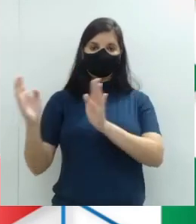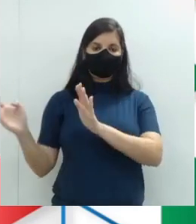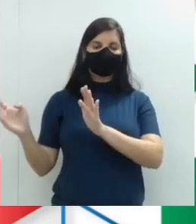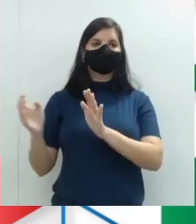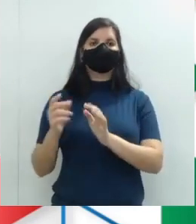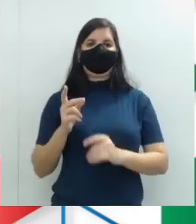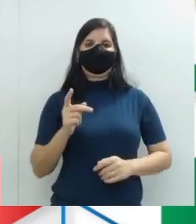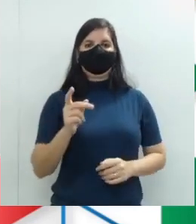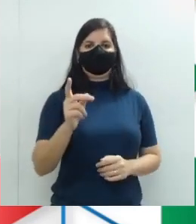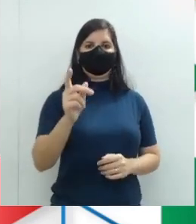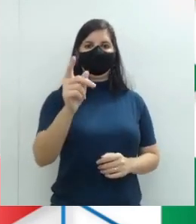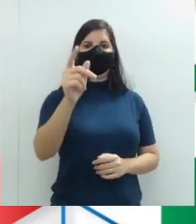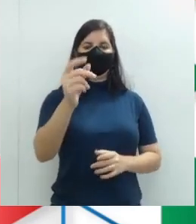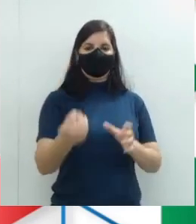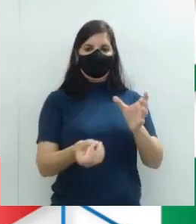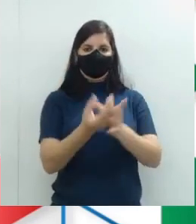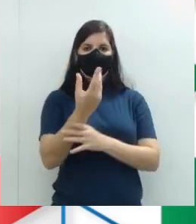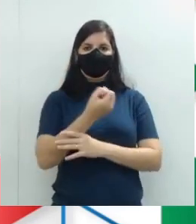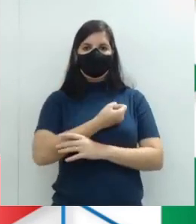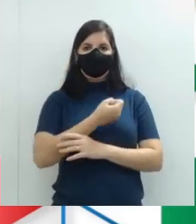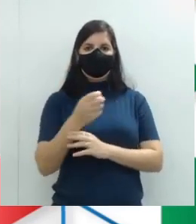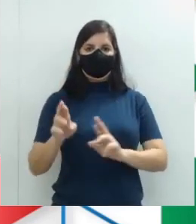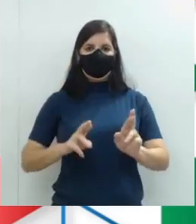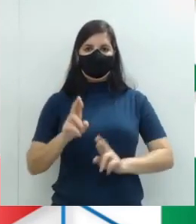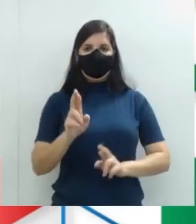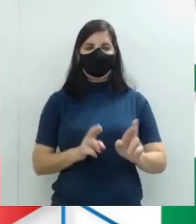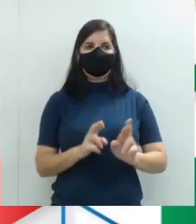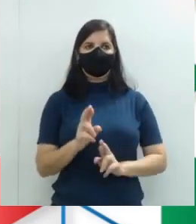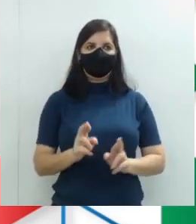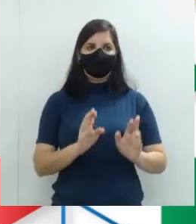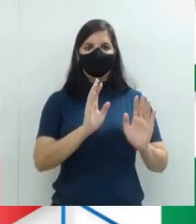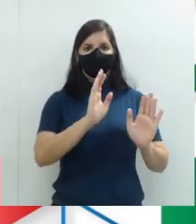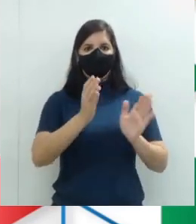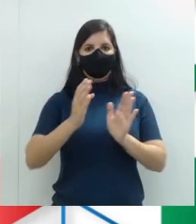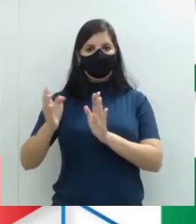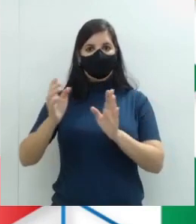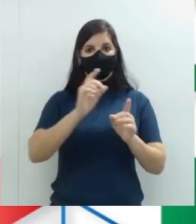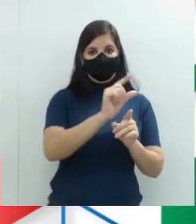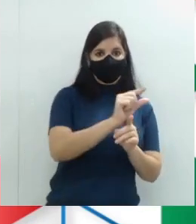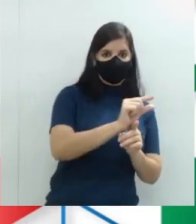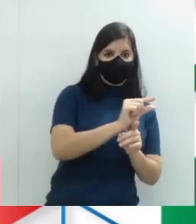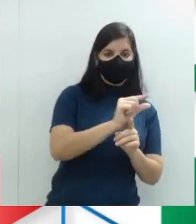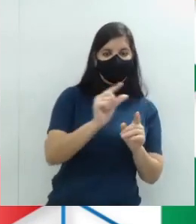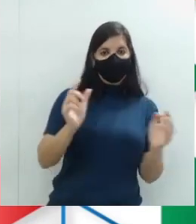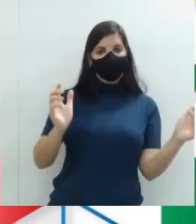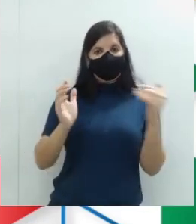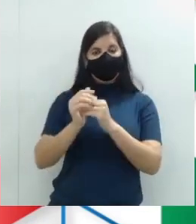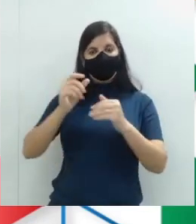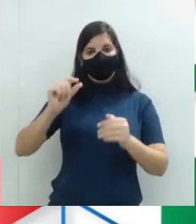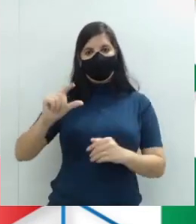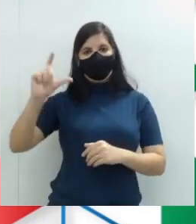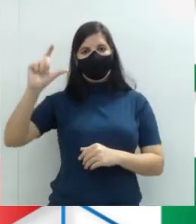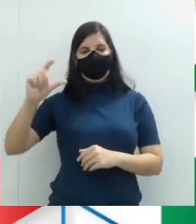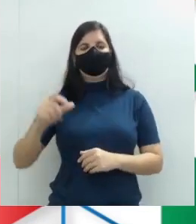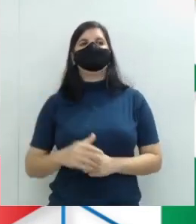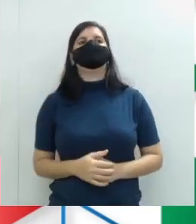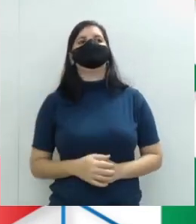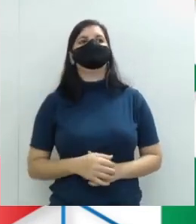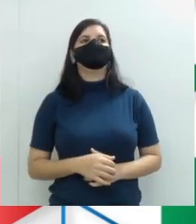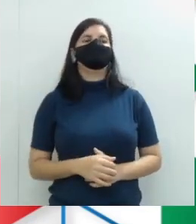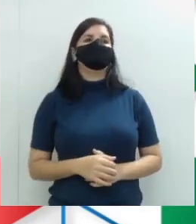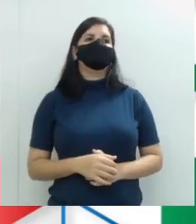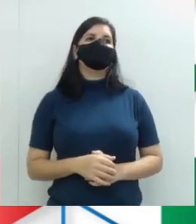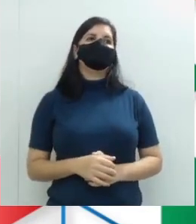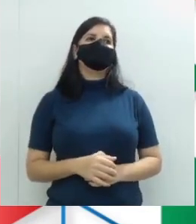sequência infinita formada por números primos colocado em ordem crescente. Aproveitei aquele nosso exemplo e já criei uma questão para